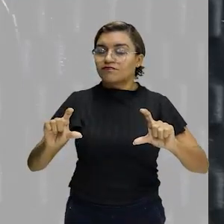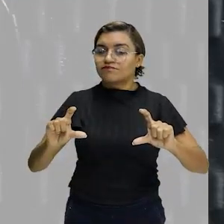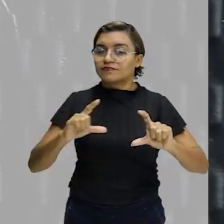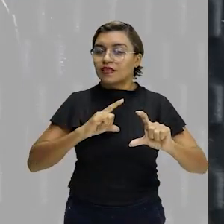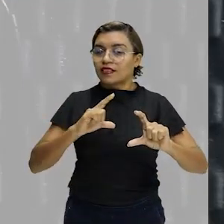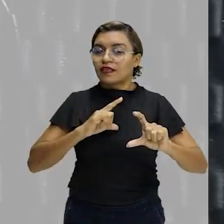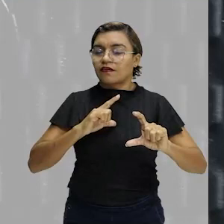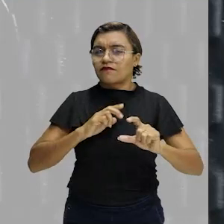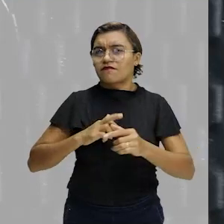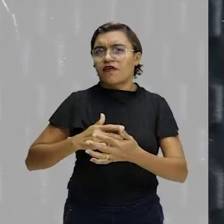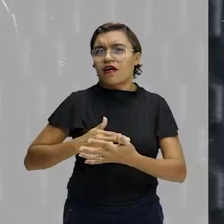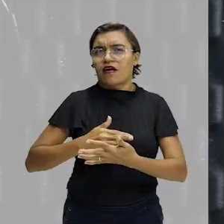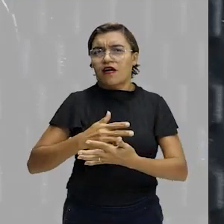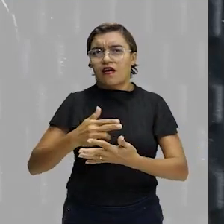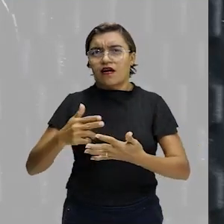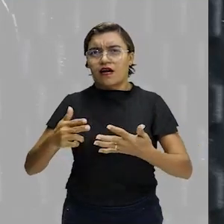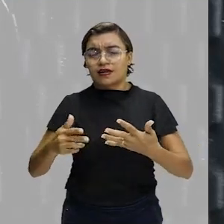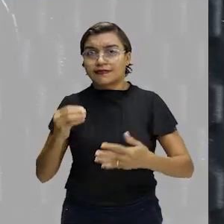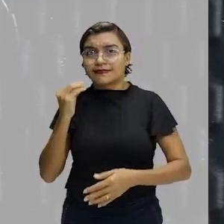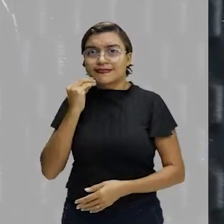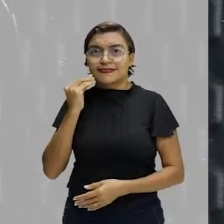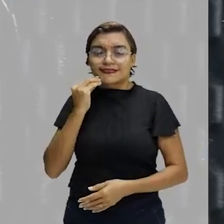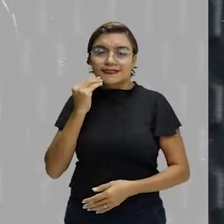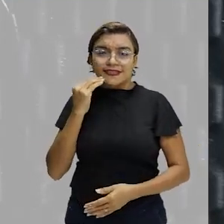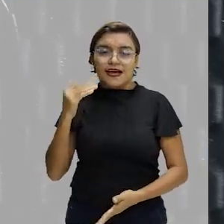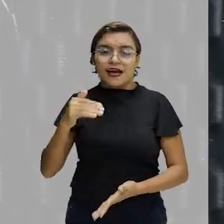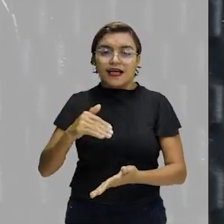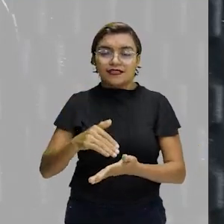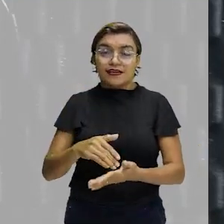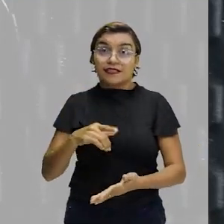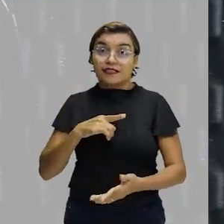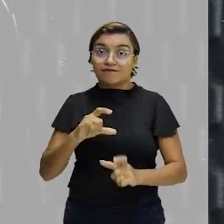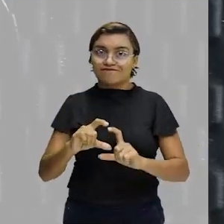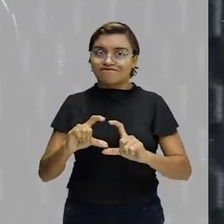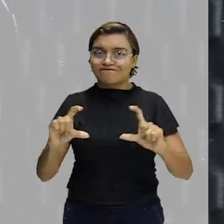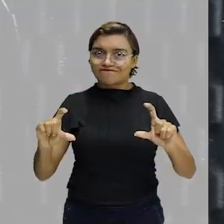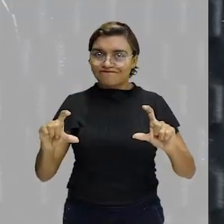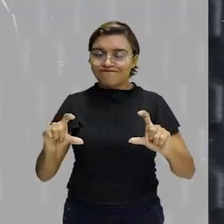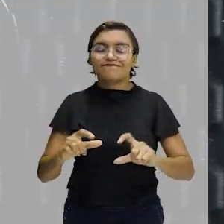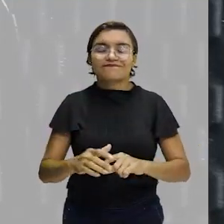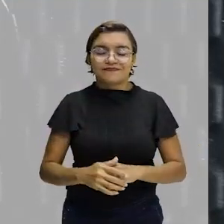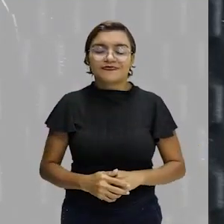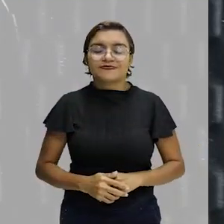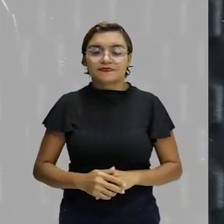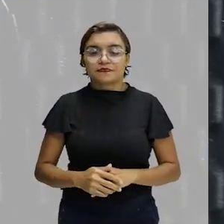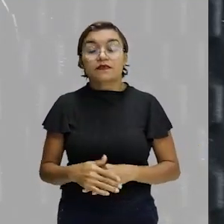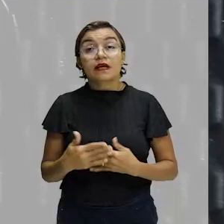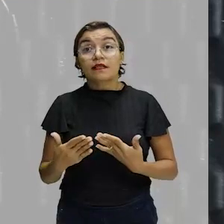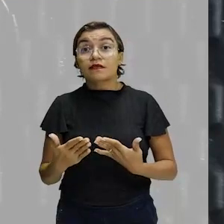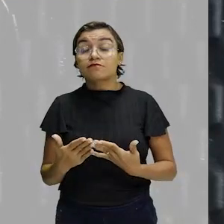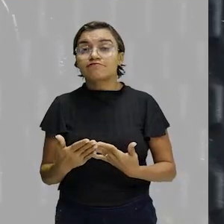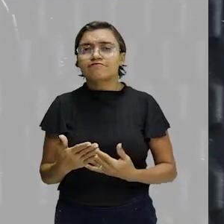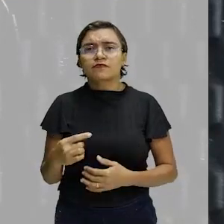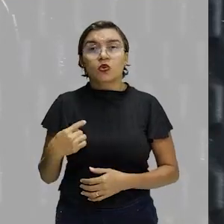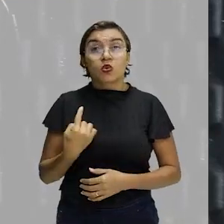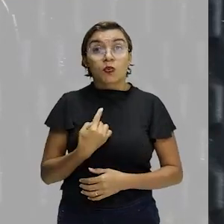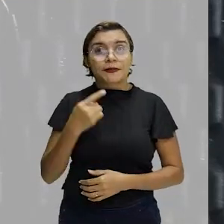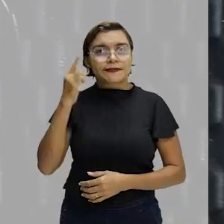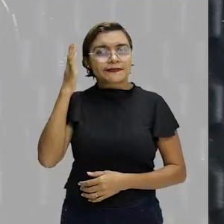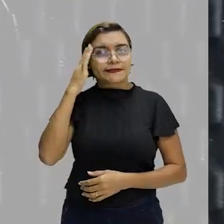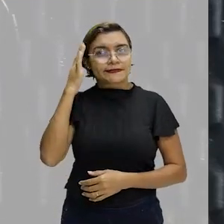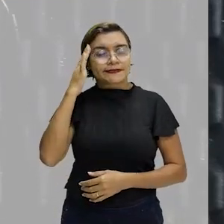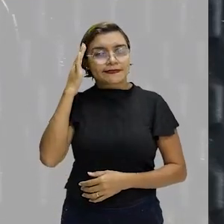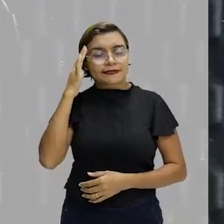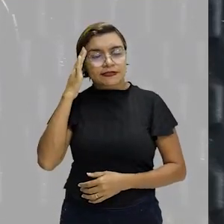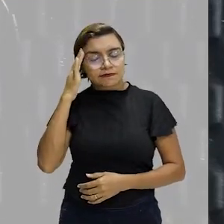por várias e vários testes até chegar nesse formato, tá? Então, a gente tem que entender que